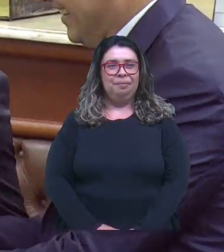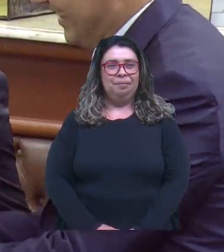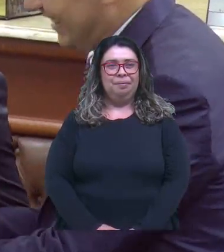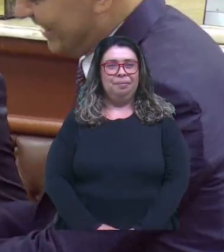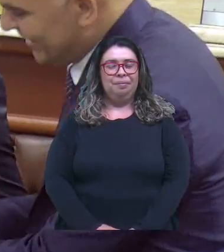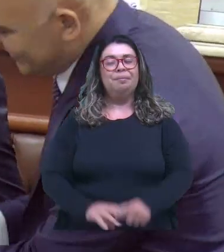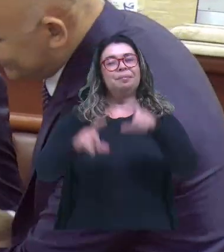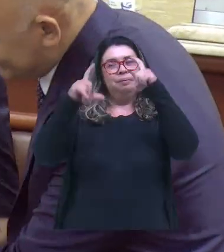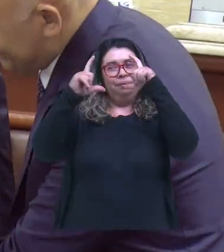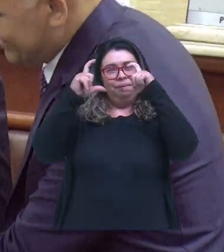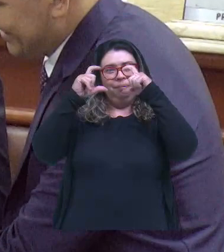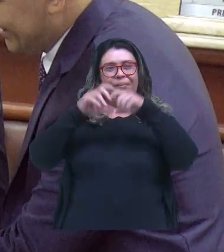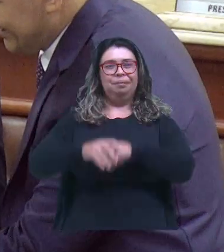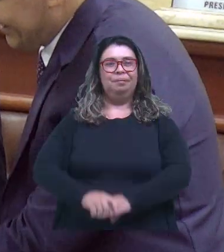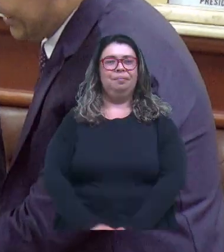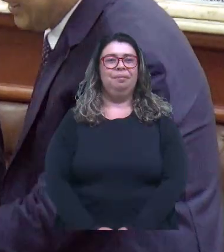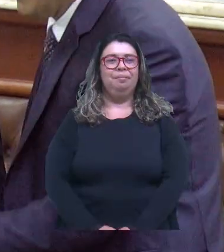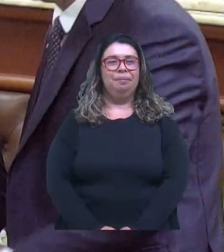Foto final,